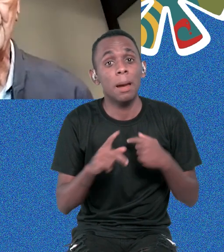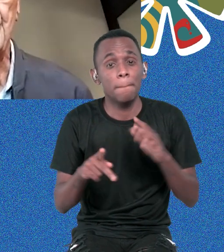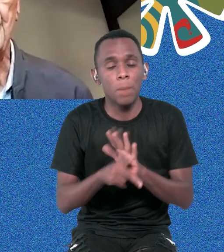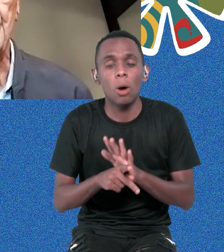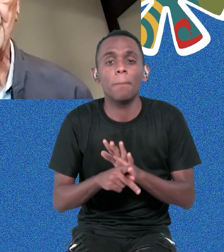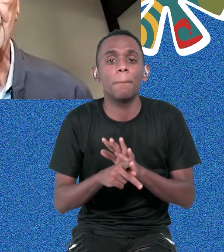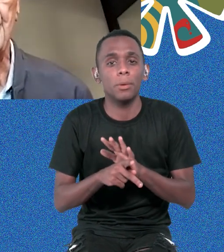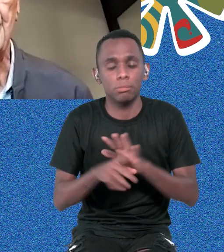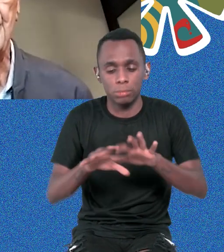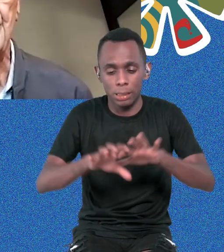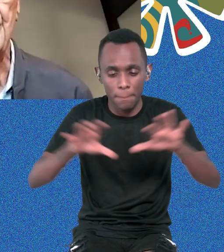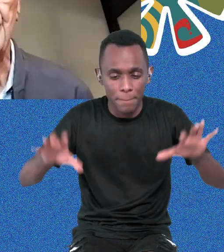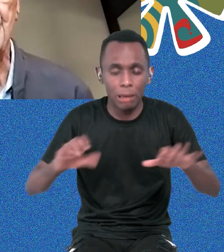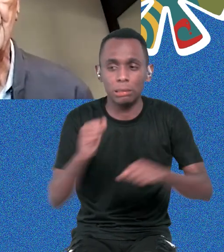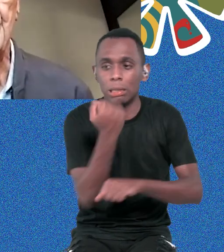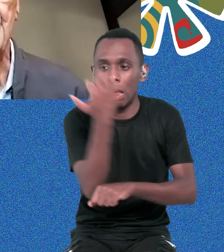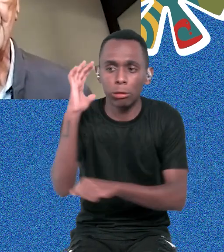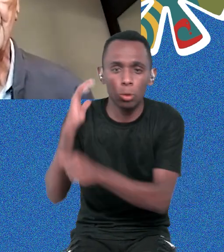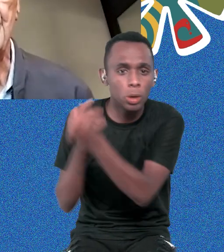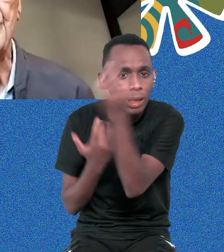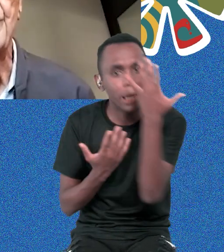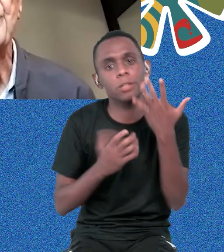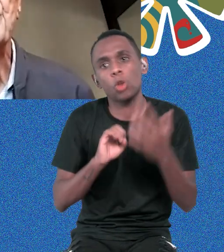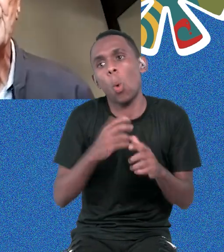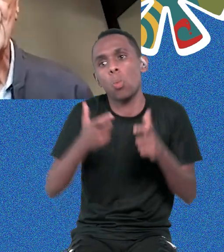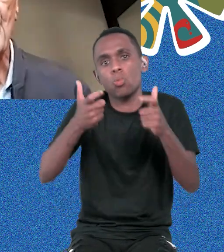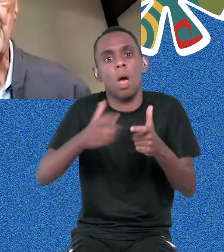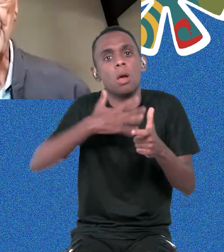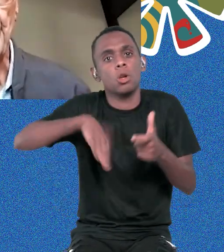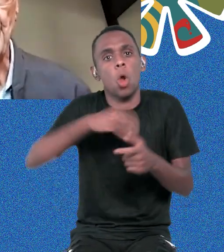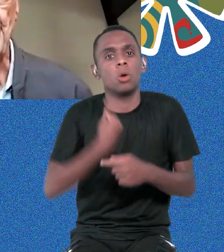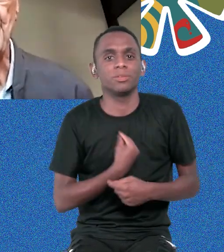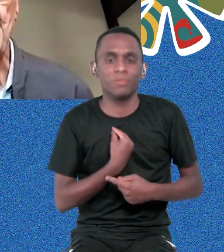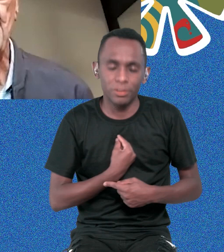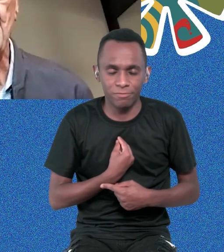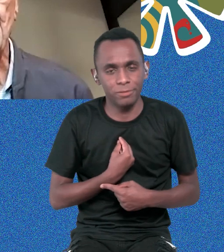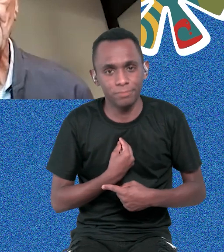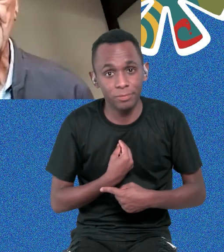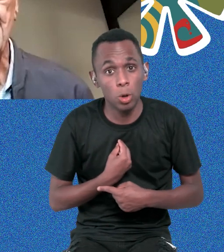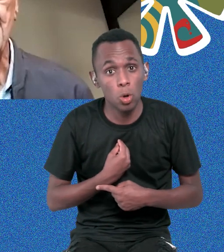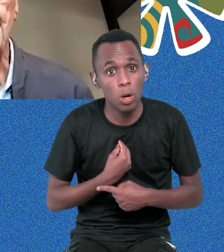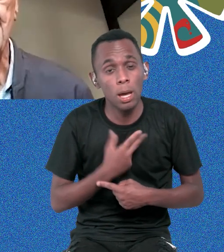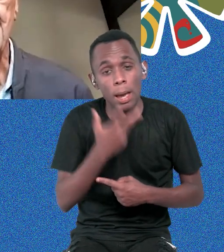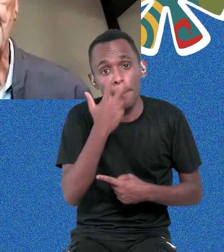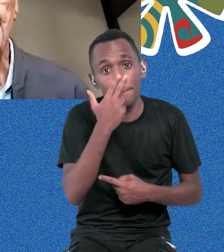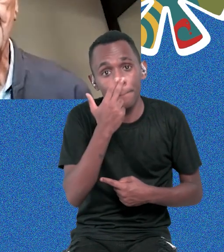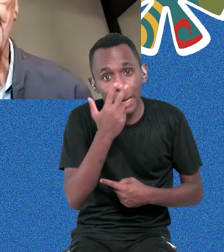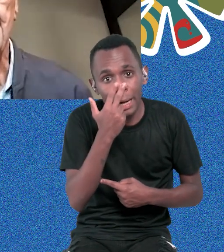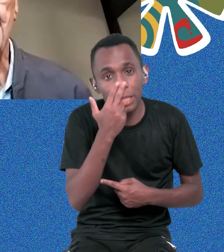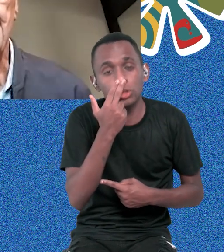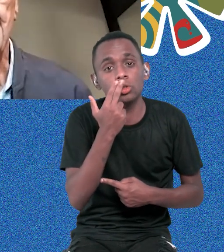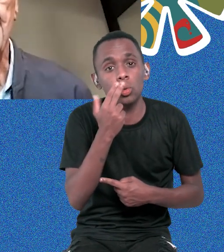separado, né, da natureza ou do ambiente que a gente vive, né? A ideia é que